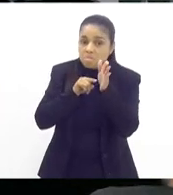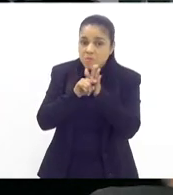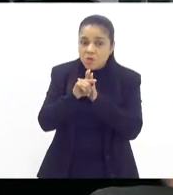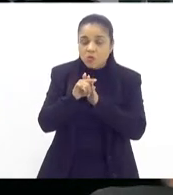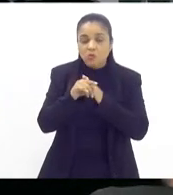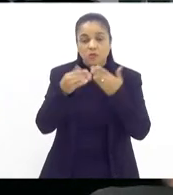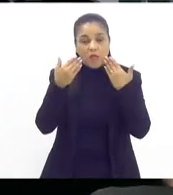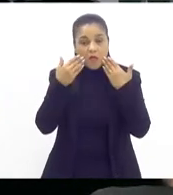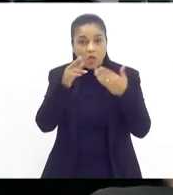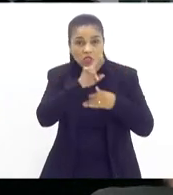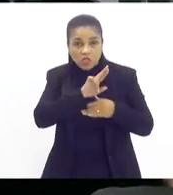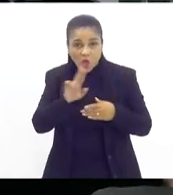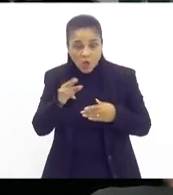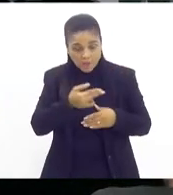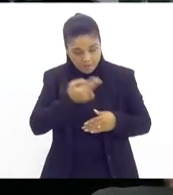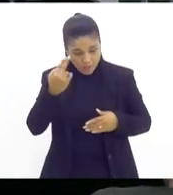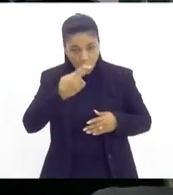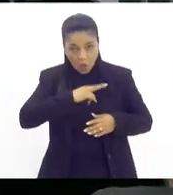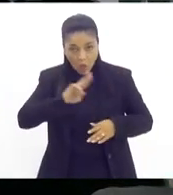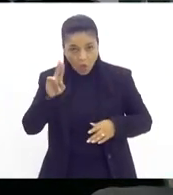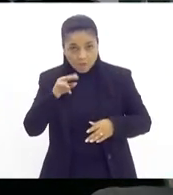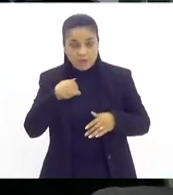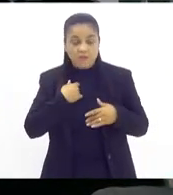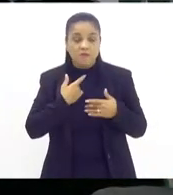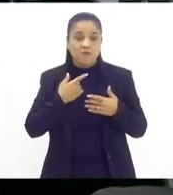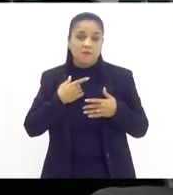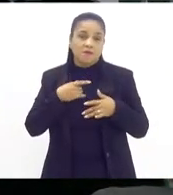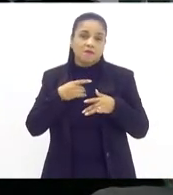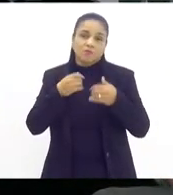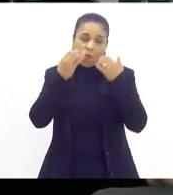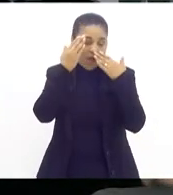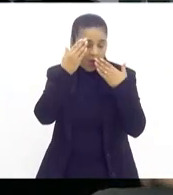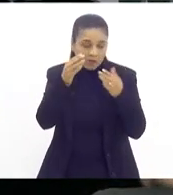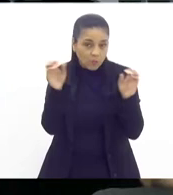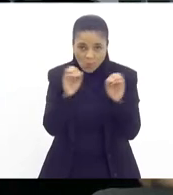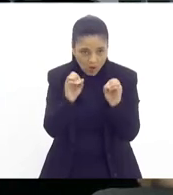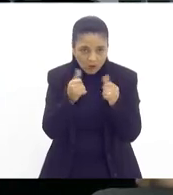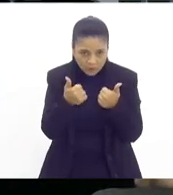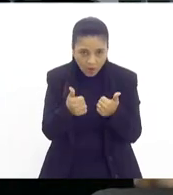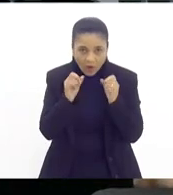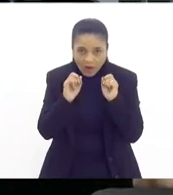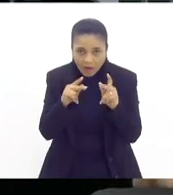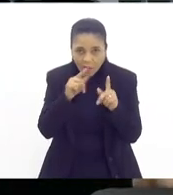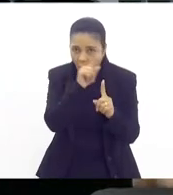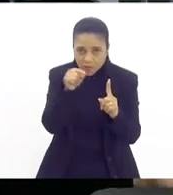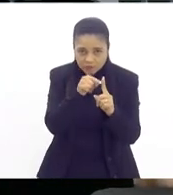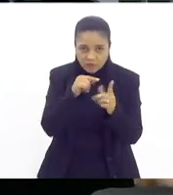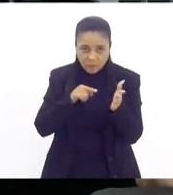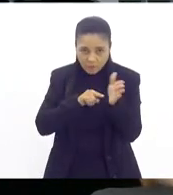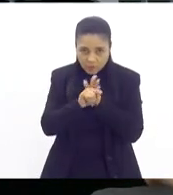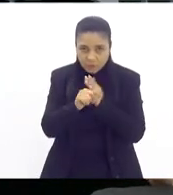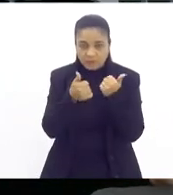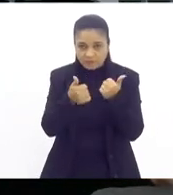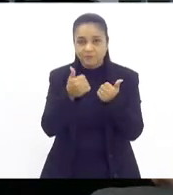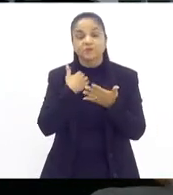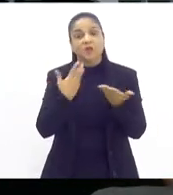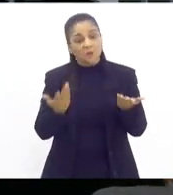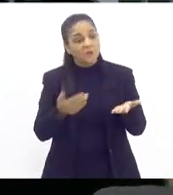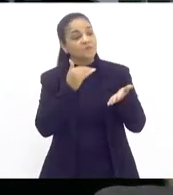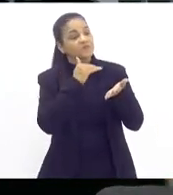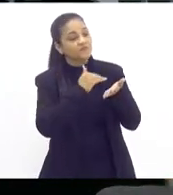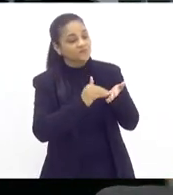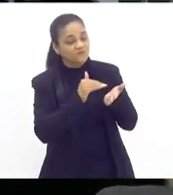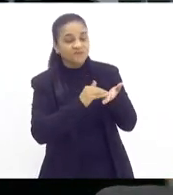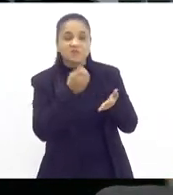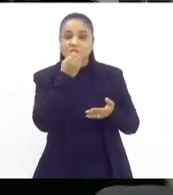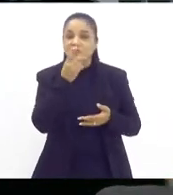pesquisa, a pergunta, não precisa citar ninguém nem agradecer ninguém. Combinado assim, para ser objetivo? Secretária. Bom